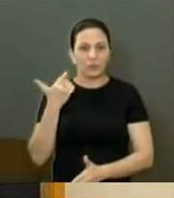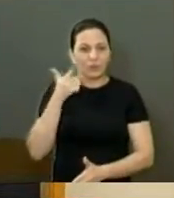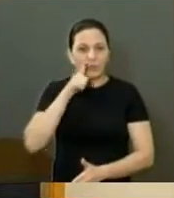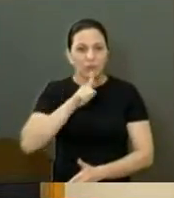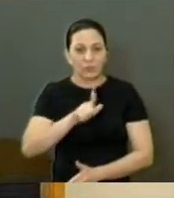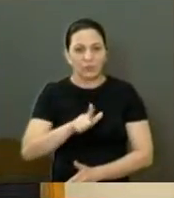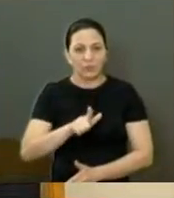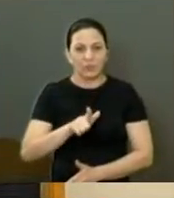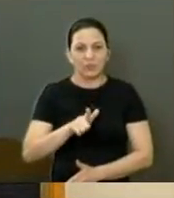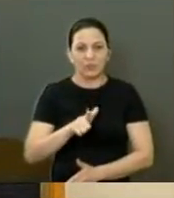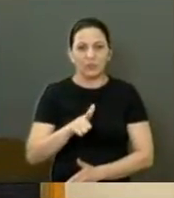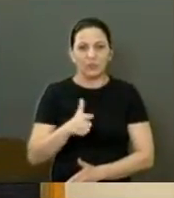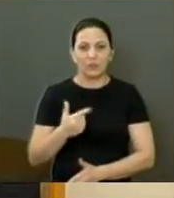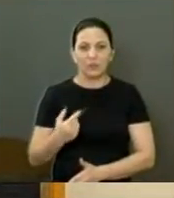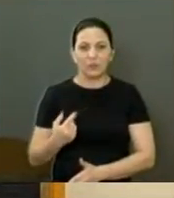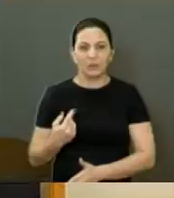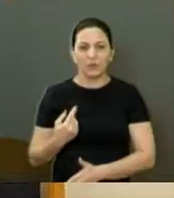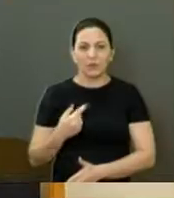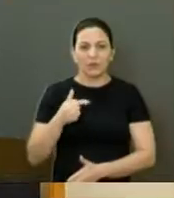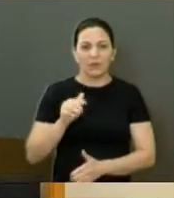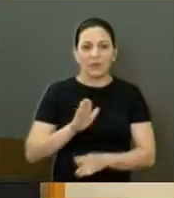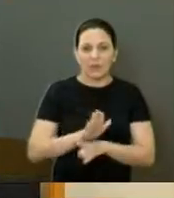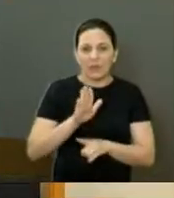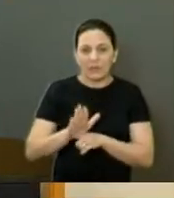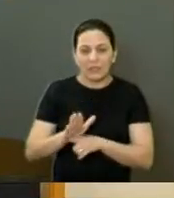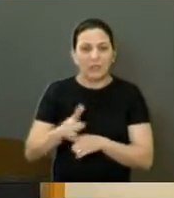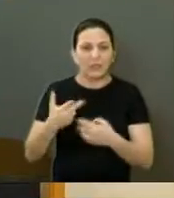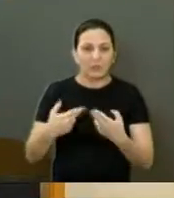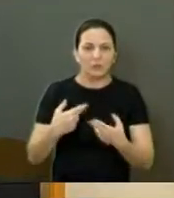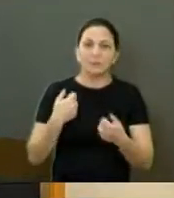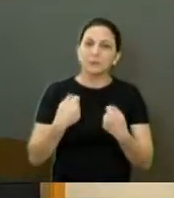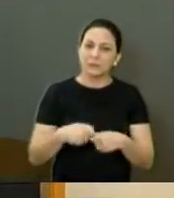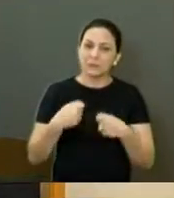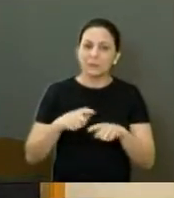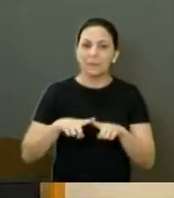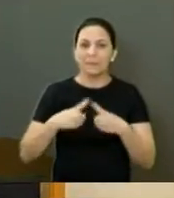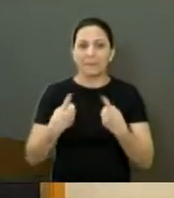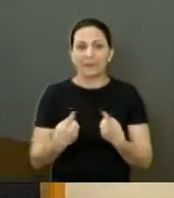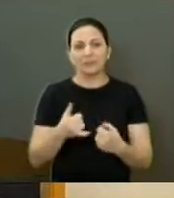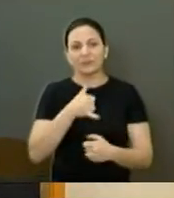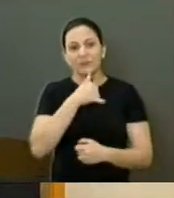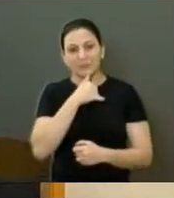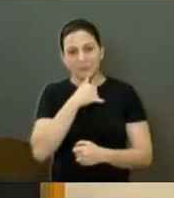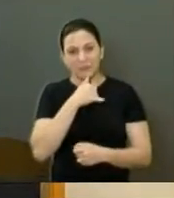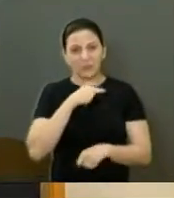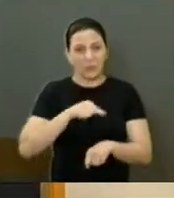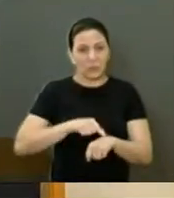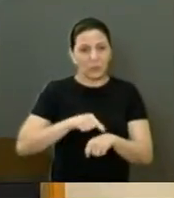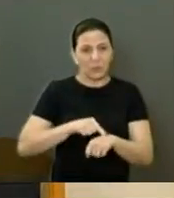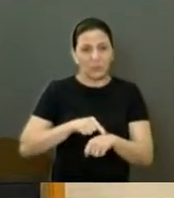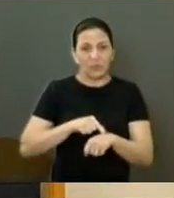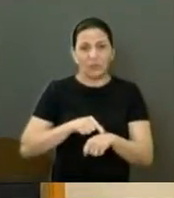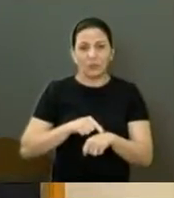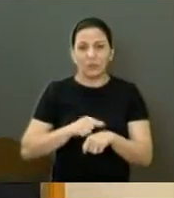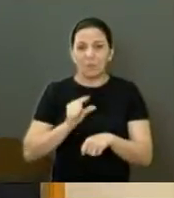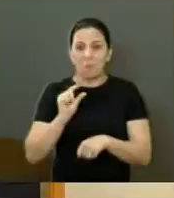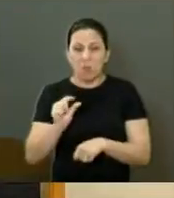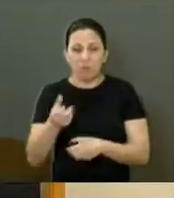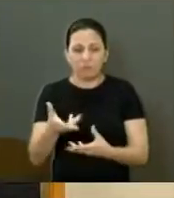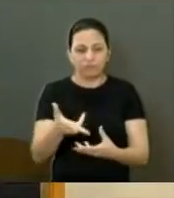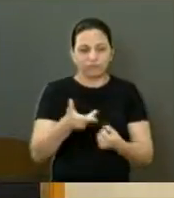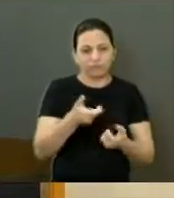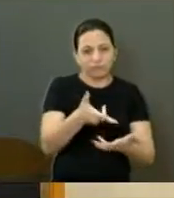arrecadado a quantidade suficiente para atender todas as demandas. Infelizmente, nesse momento, ainda isso não está